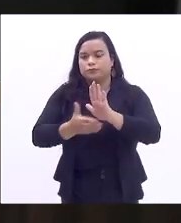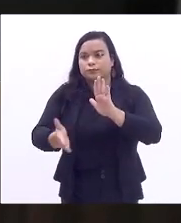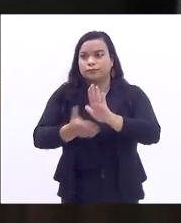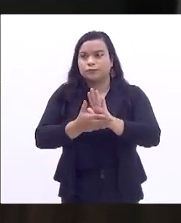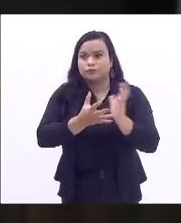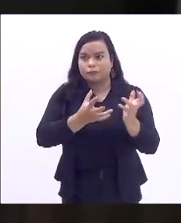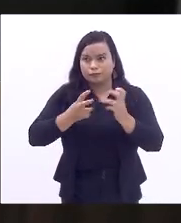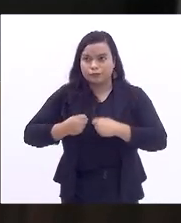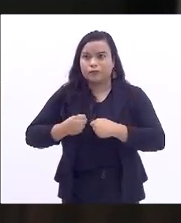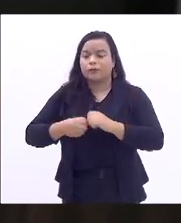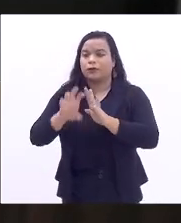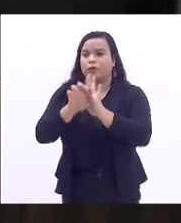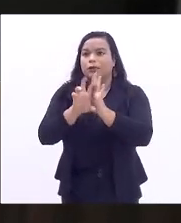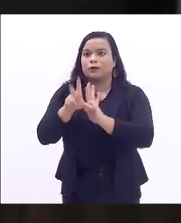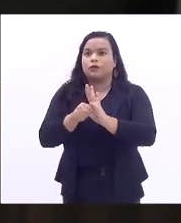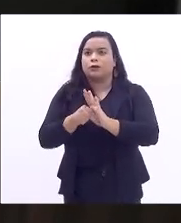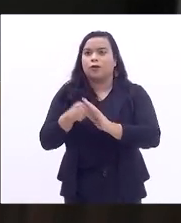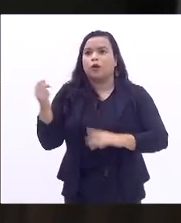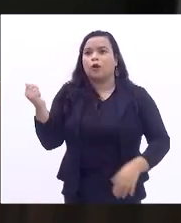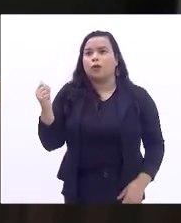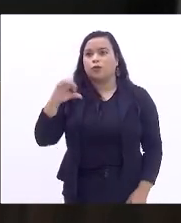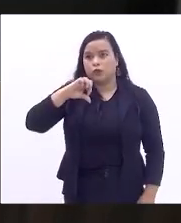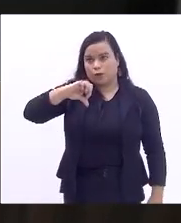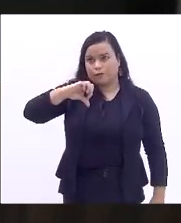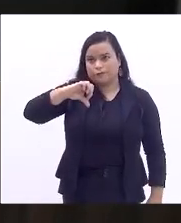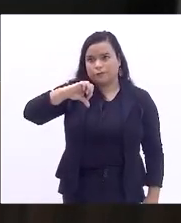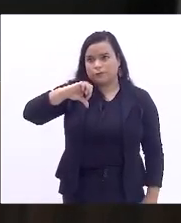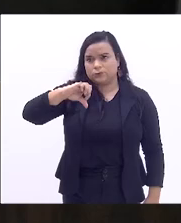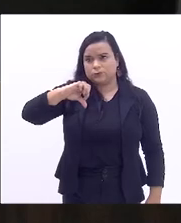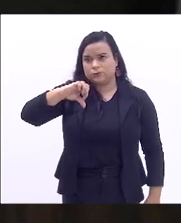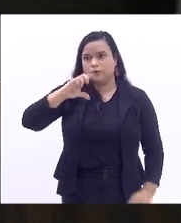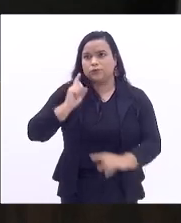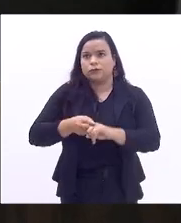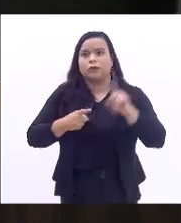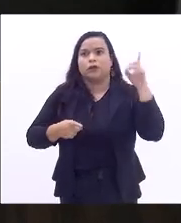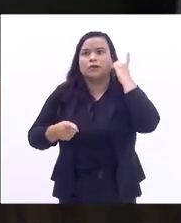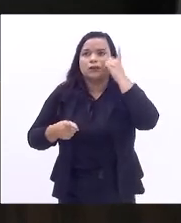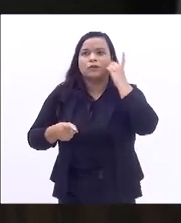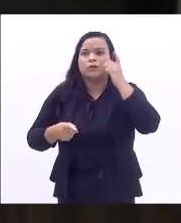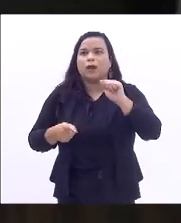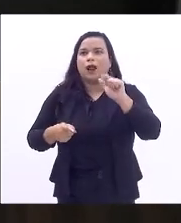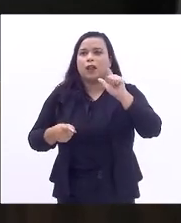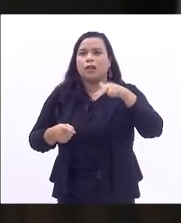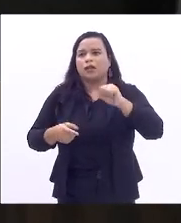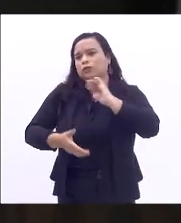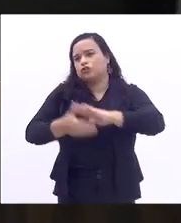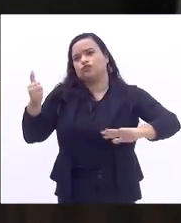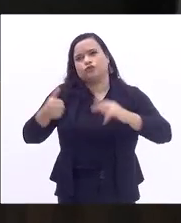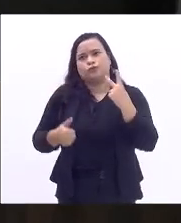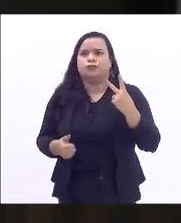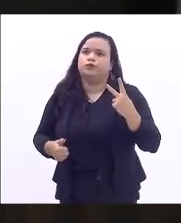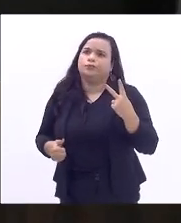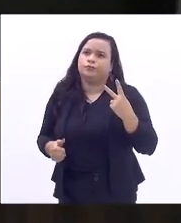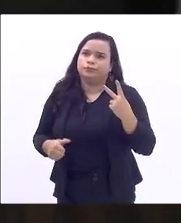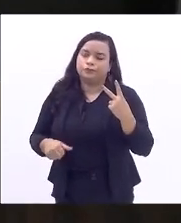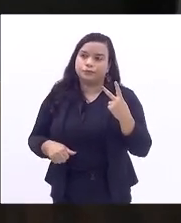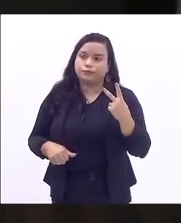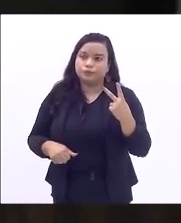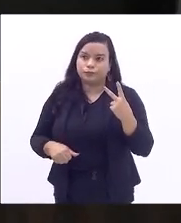proposta recebeu nove emendas das nove emendas que a deputada Alana tá retirando duas emendas